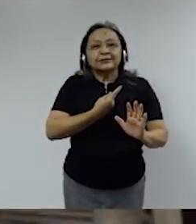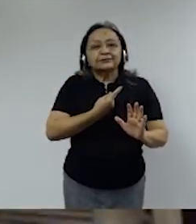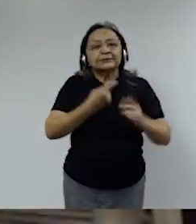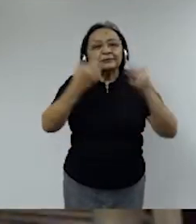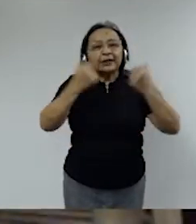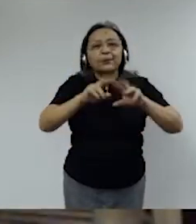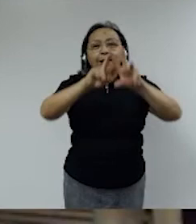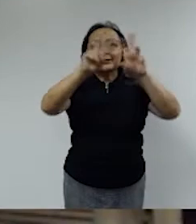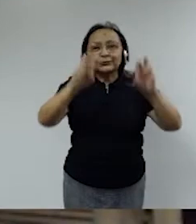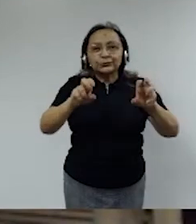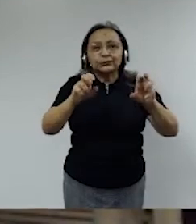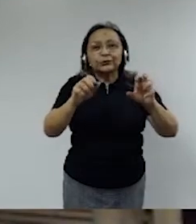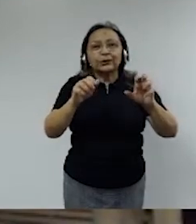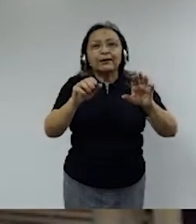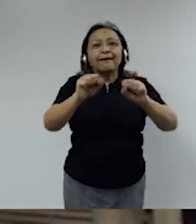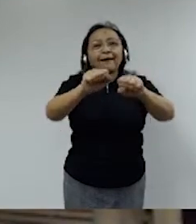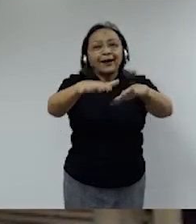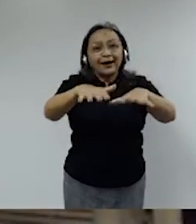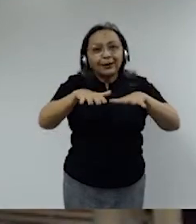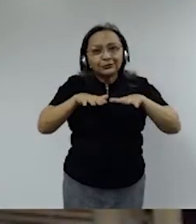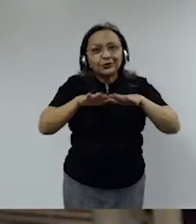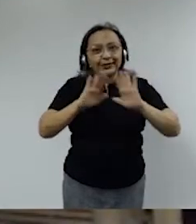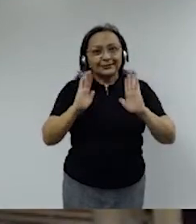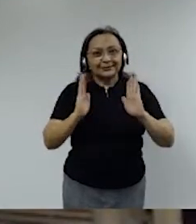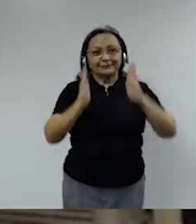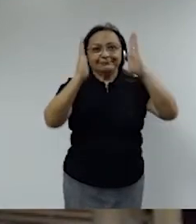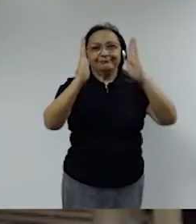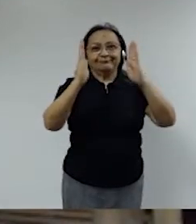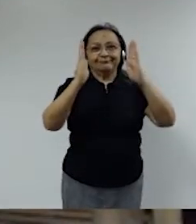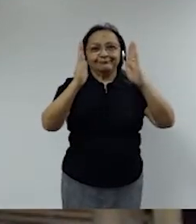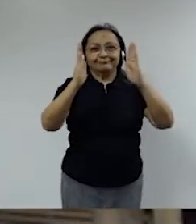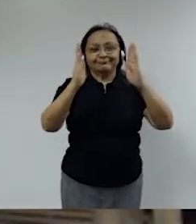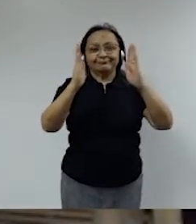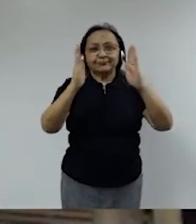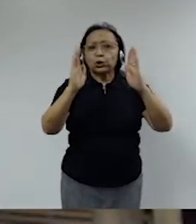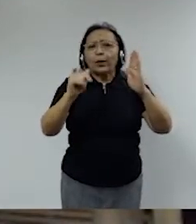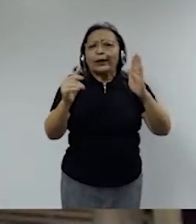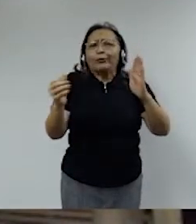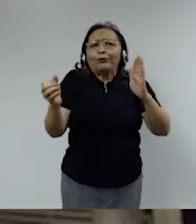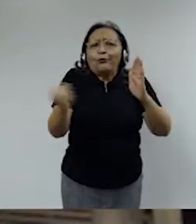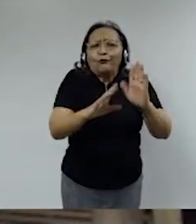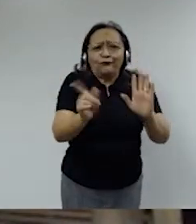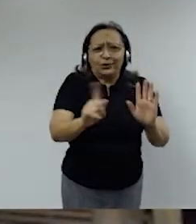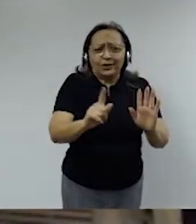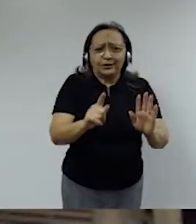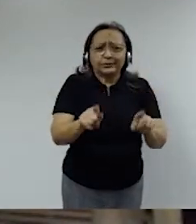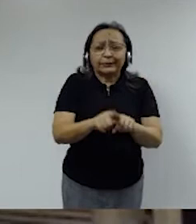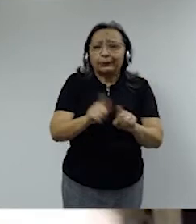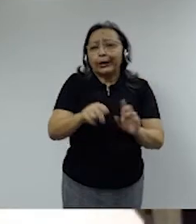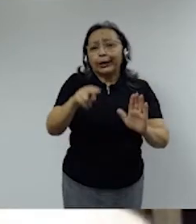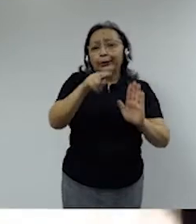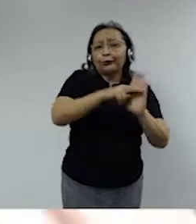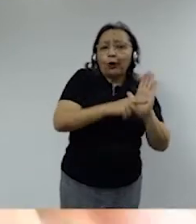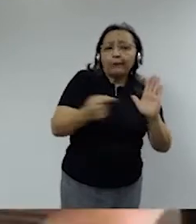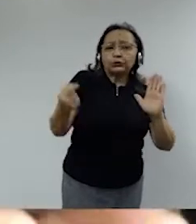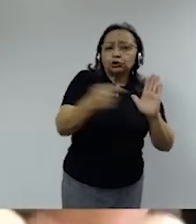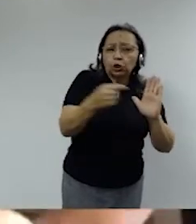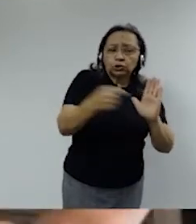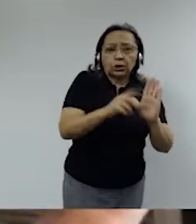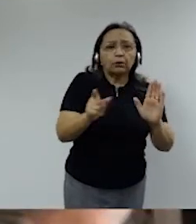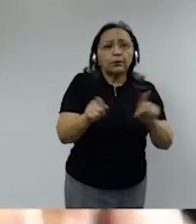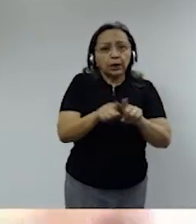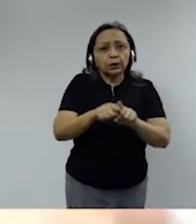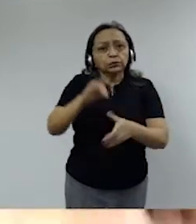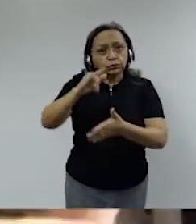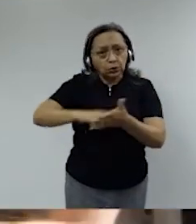de custódia, nós não estamos falando de algo novo, nem normativamente falando. Os tratados de